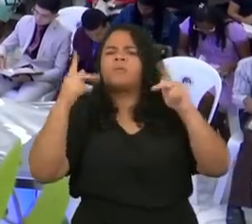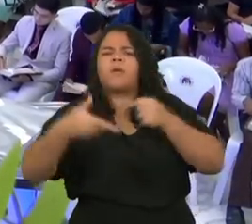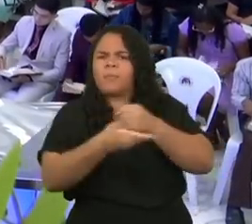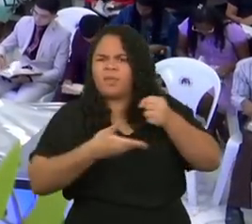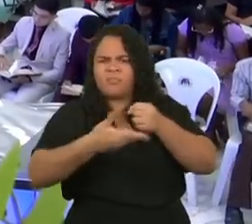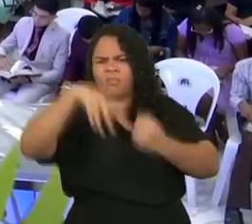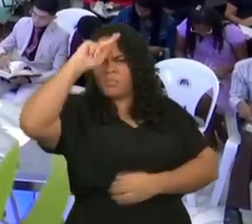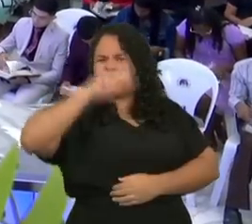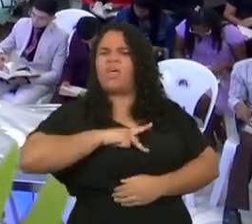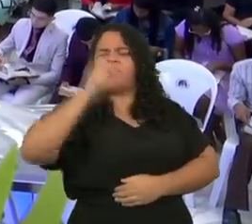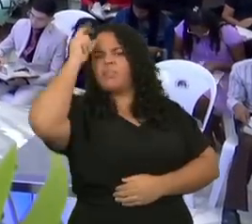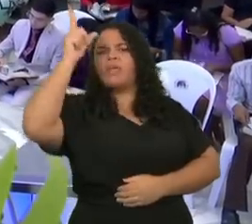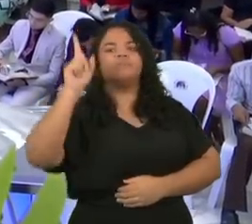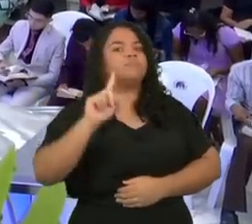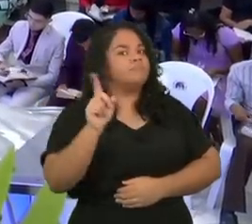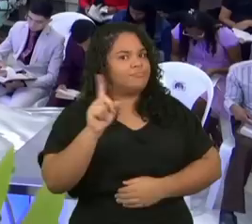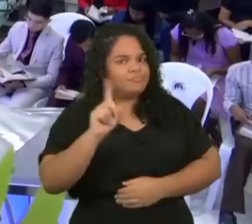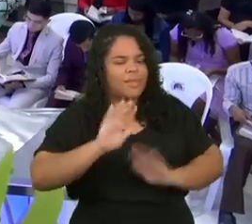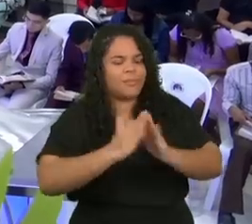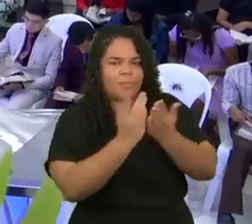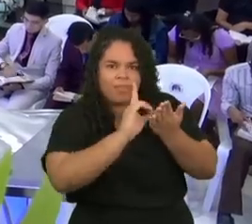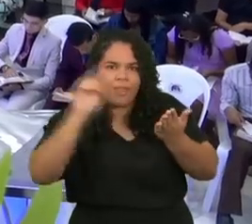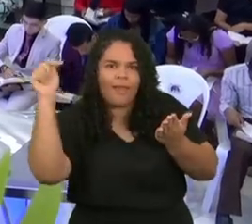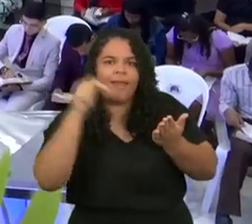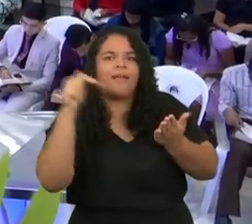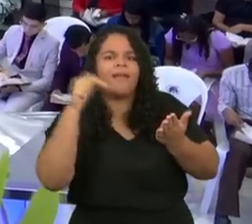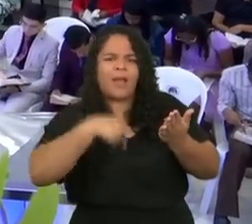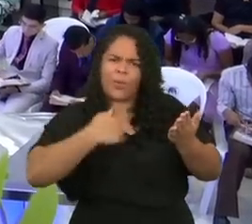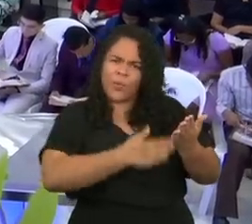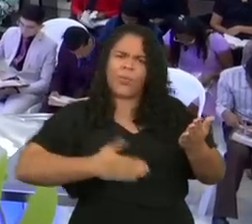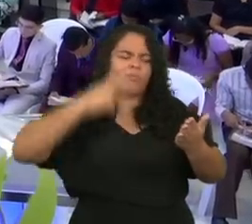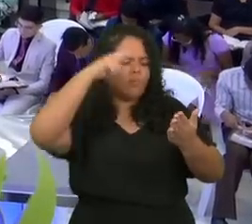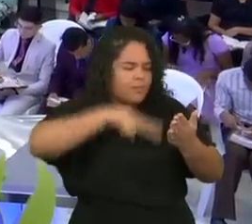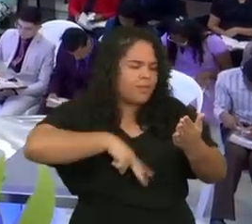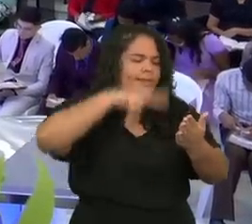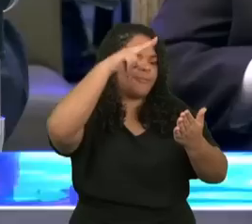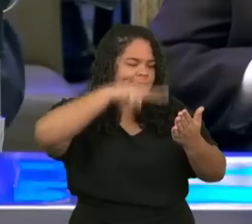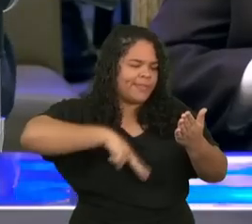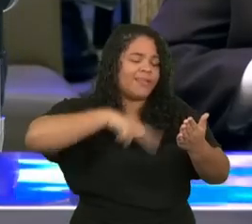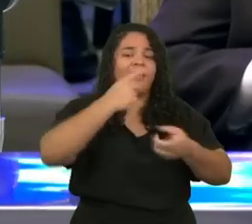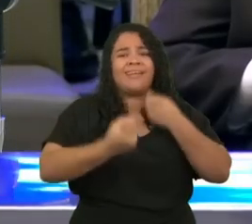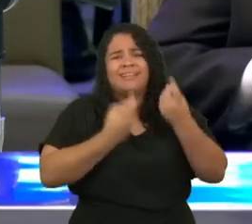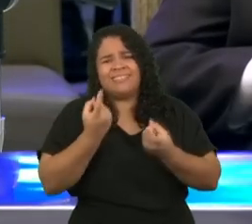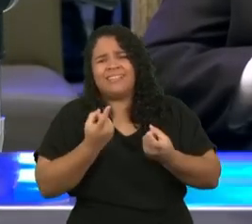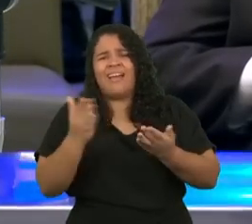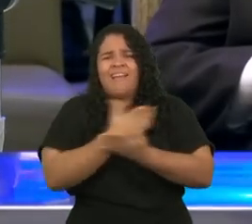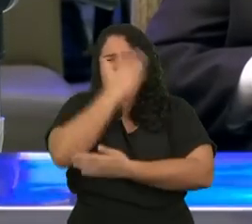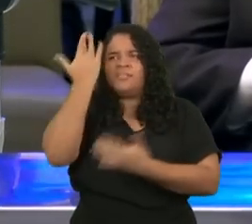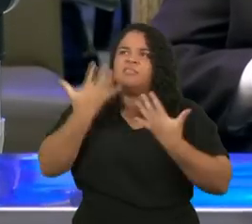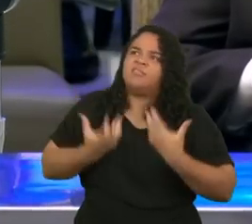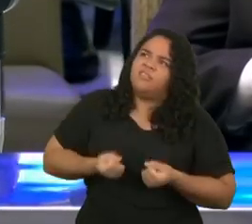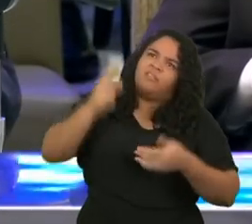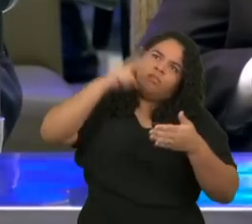irmãos por isso eu gosto de ler talvez pareça cansativo mas a palavra de Deus ela